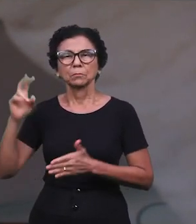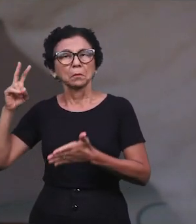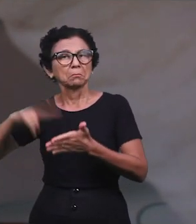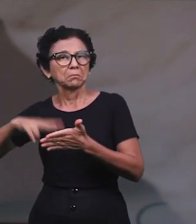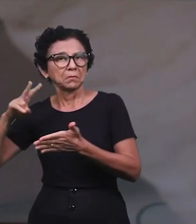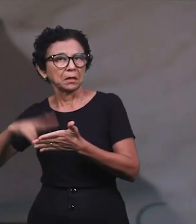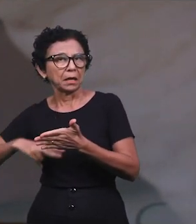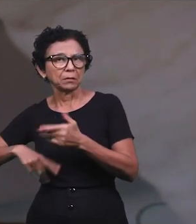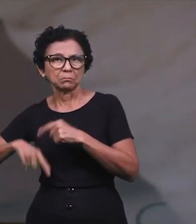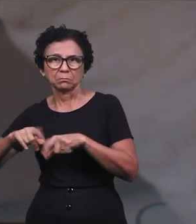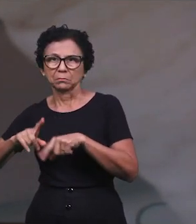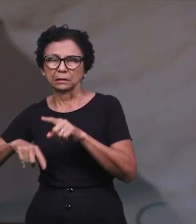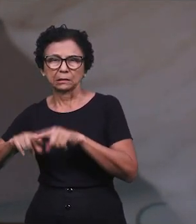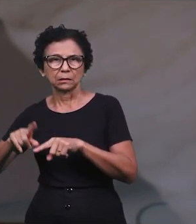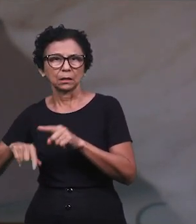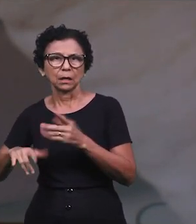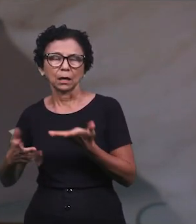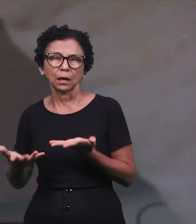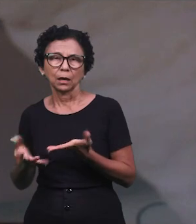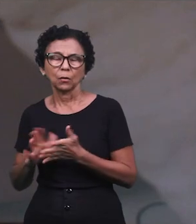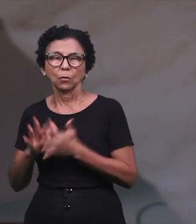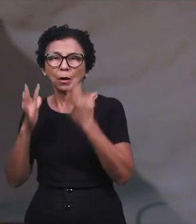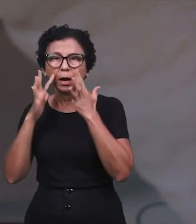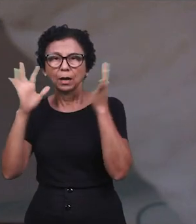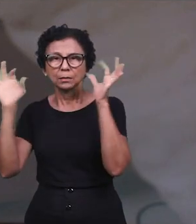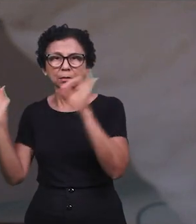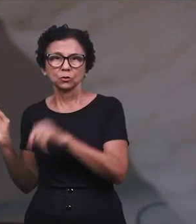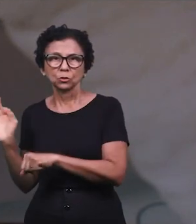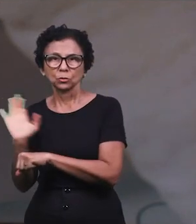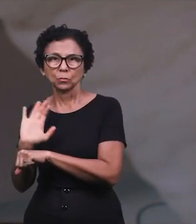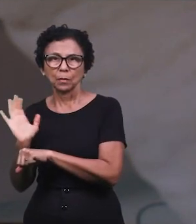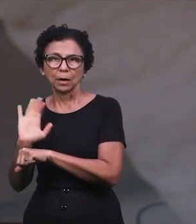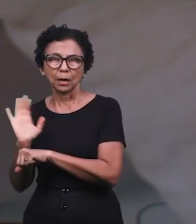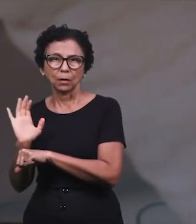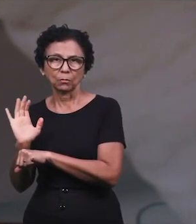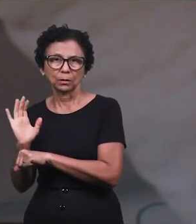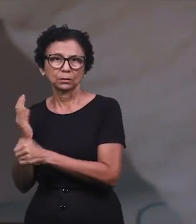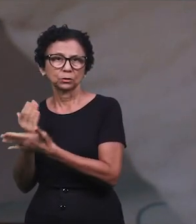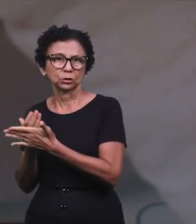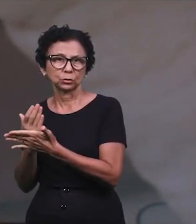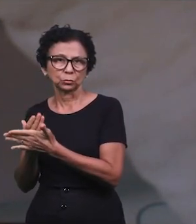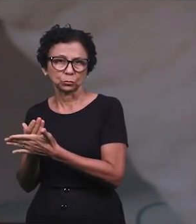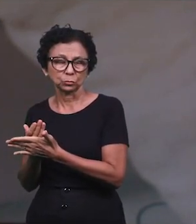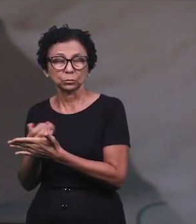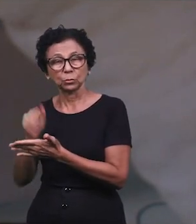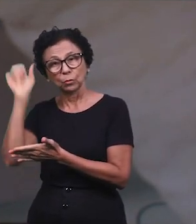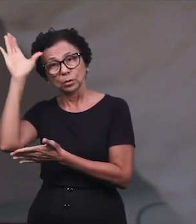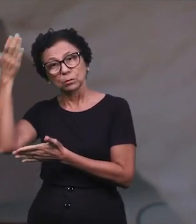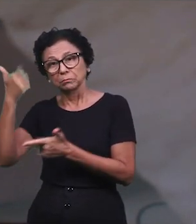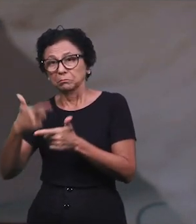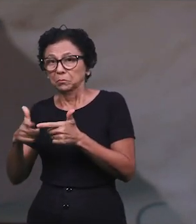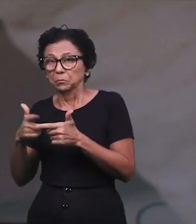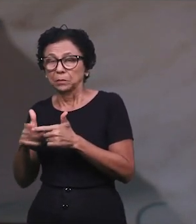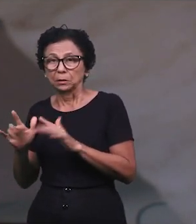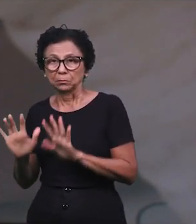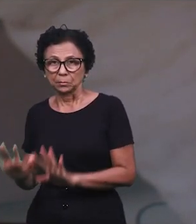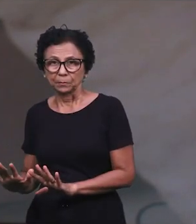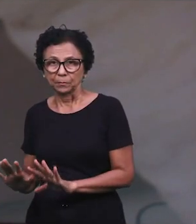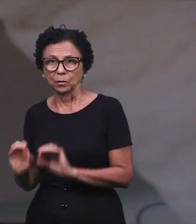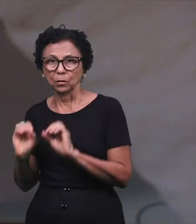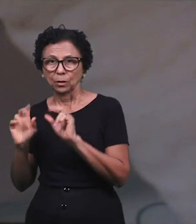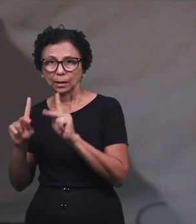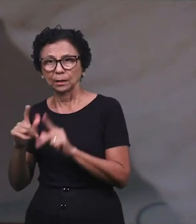um material, assistindo uma videoaula ou até mesmo resolvendo uma questão. Fez